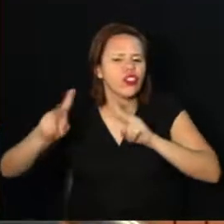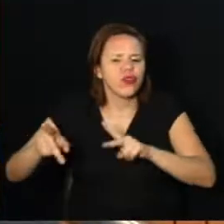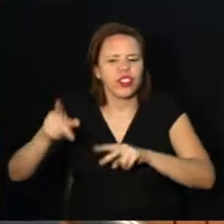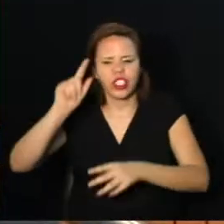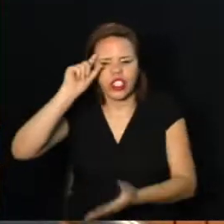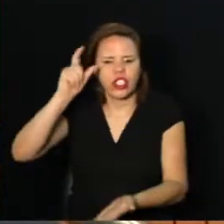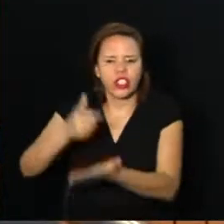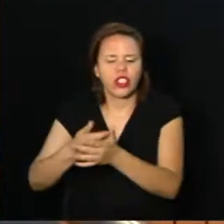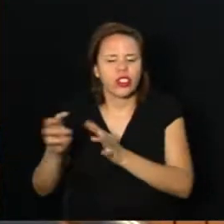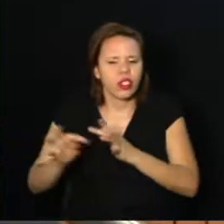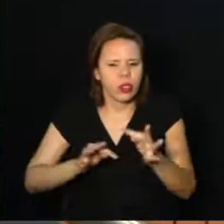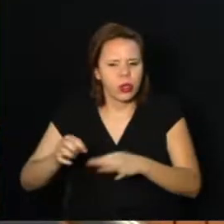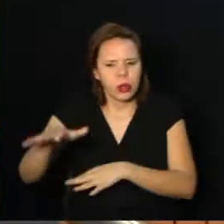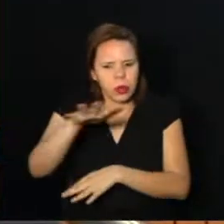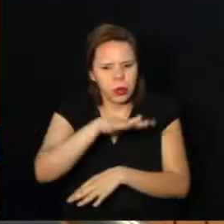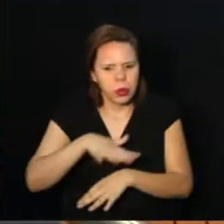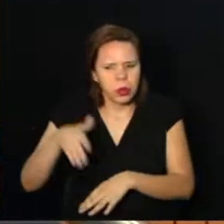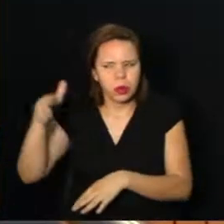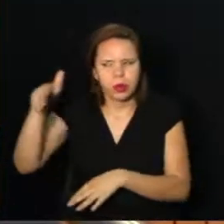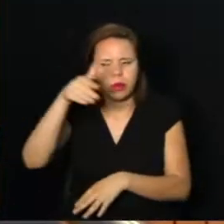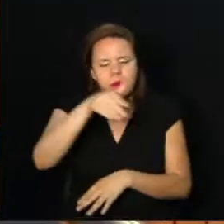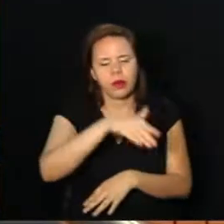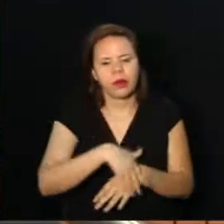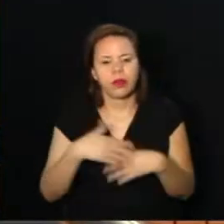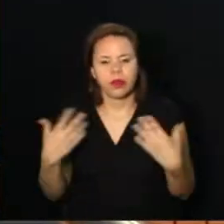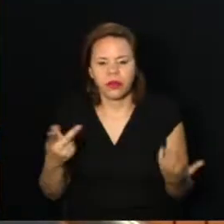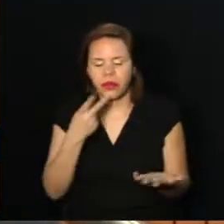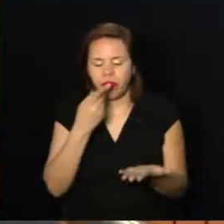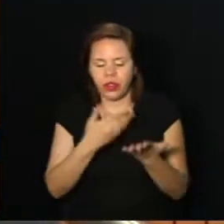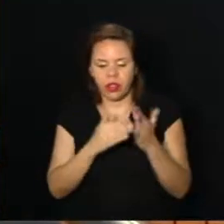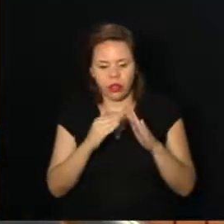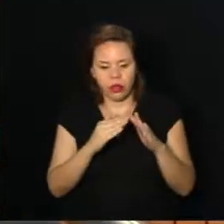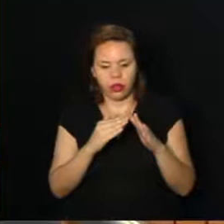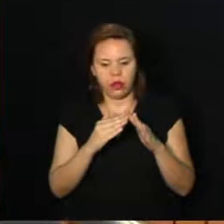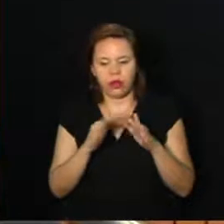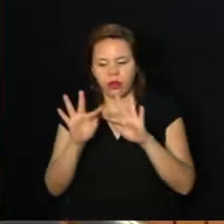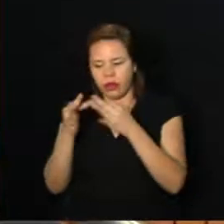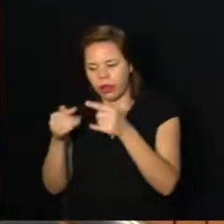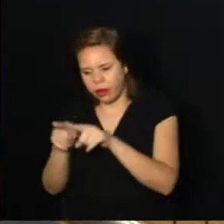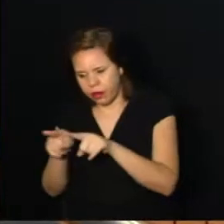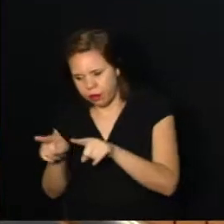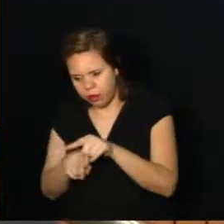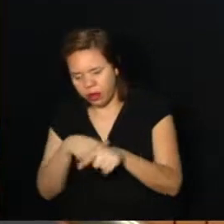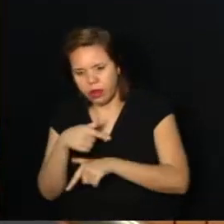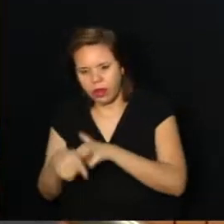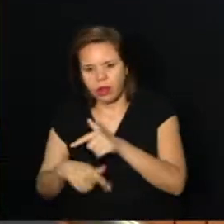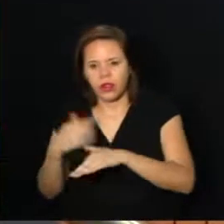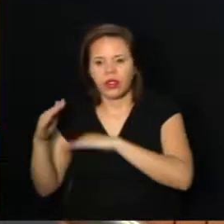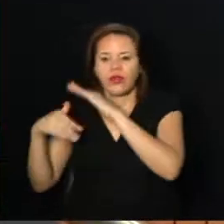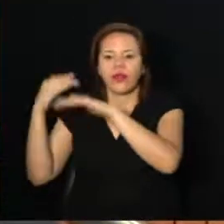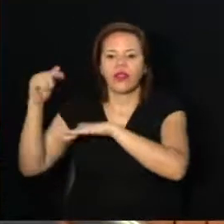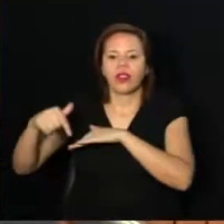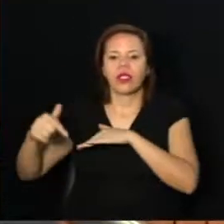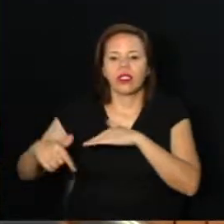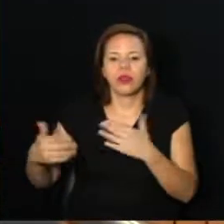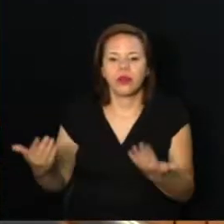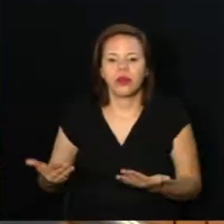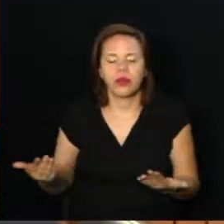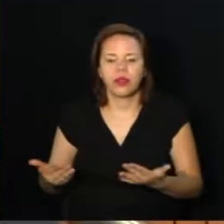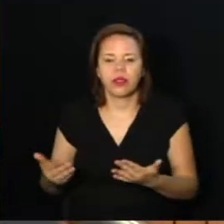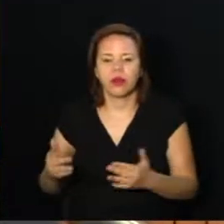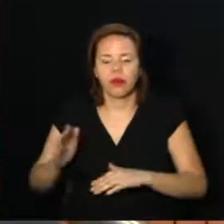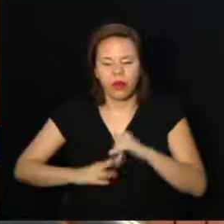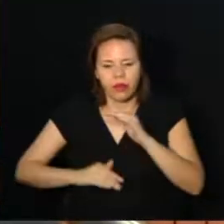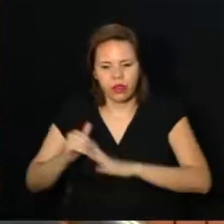questão em nossos ambientes, como eu falei, na escola até em casa. O trabalho a ser desenvolvido aqui pelas